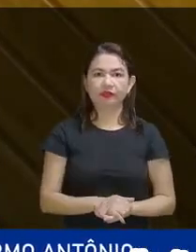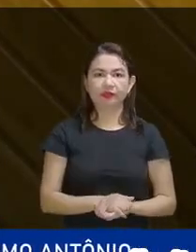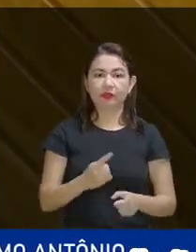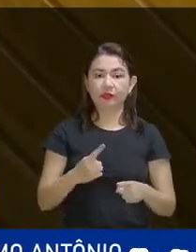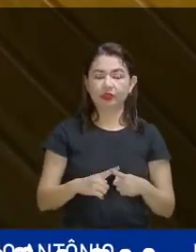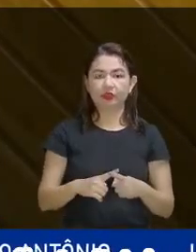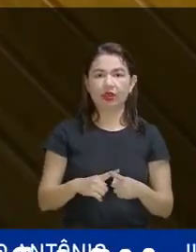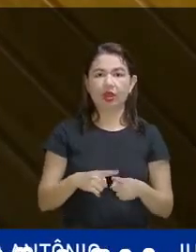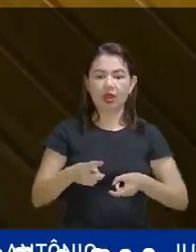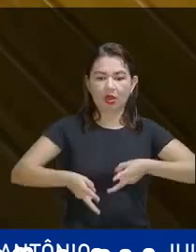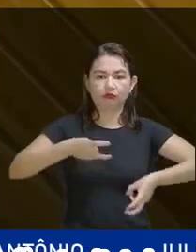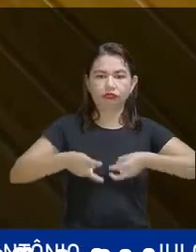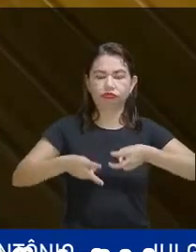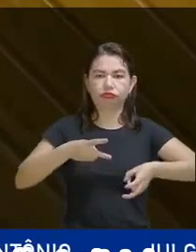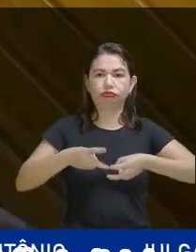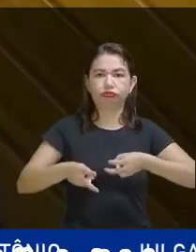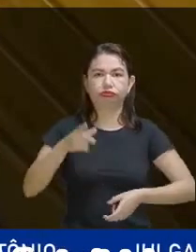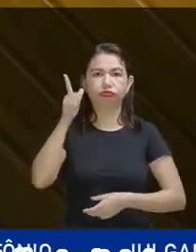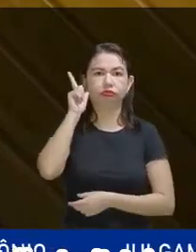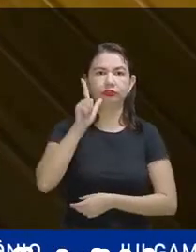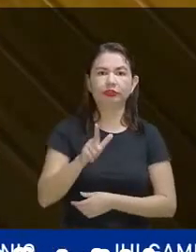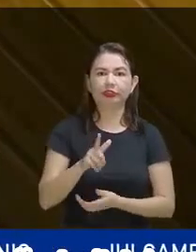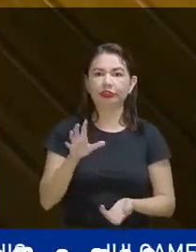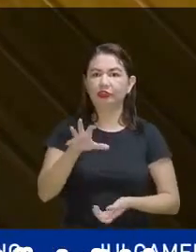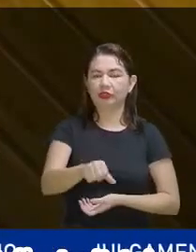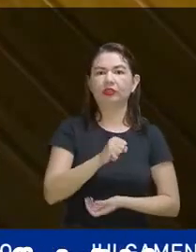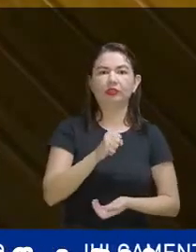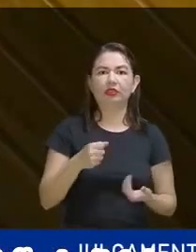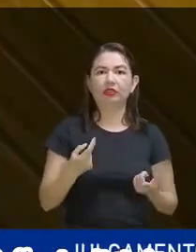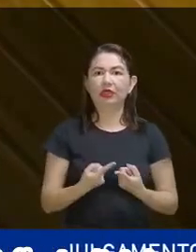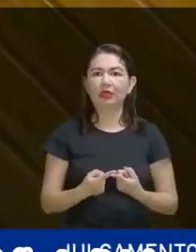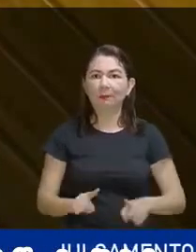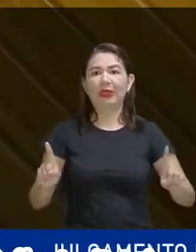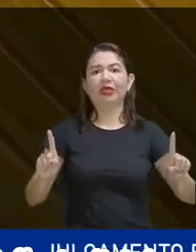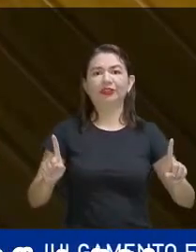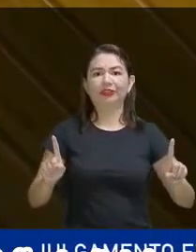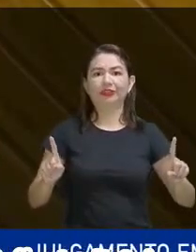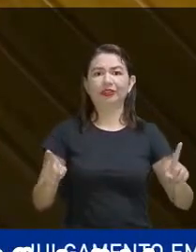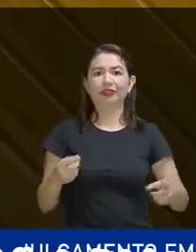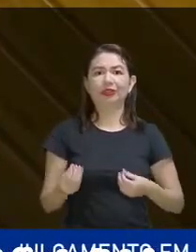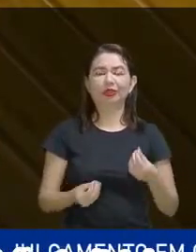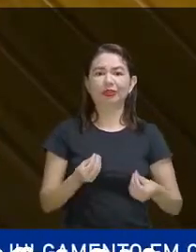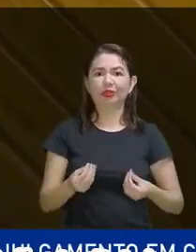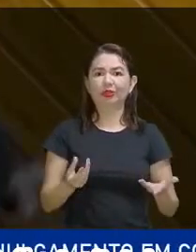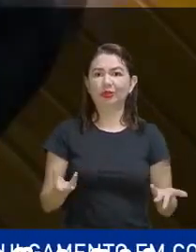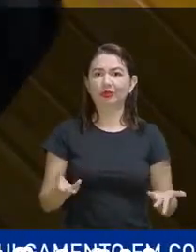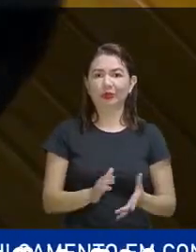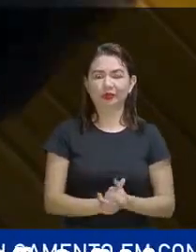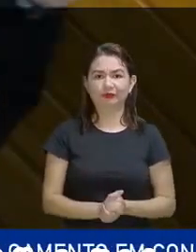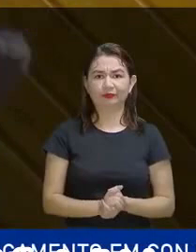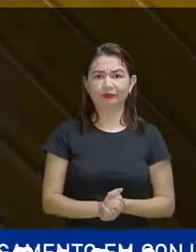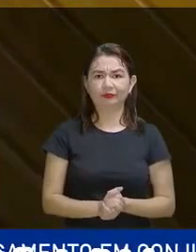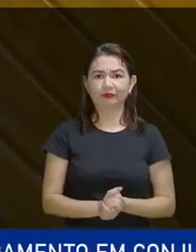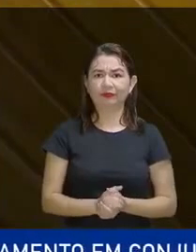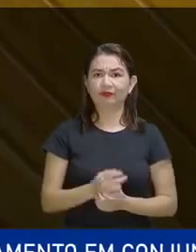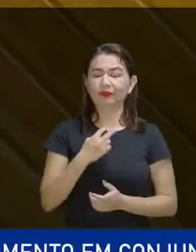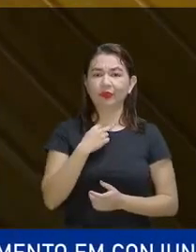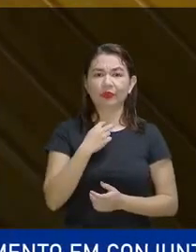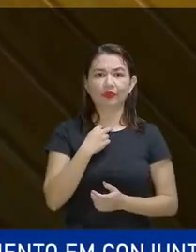sua colheita, porque entendemos que deveria ter sido precedida de decisão judicial, não